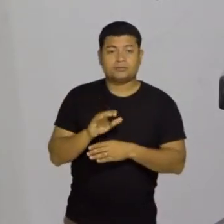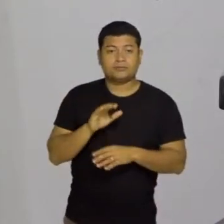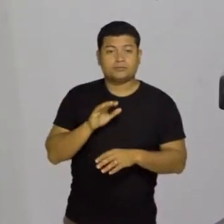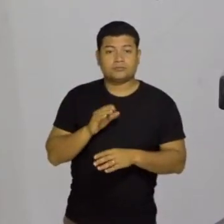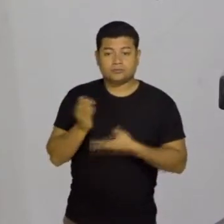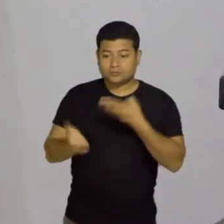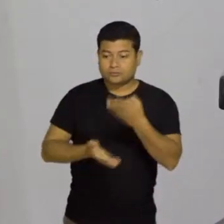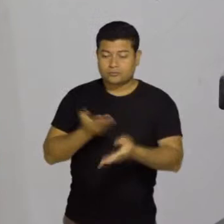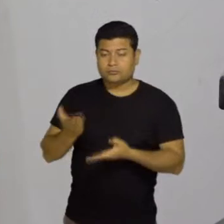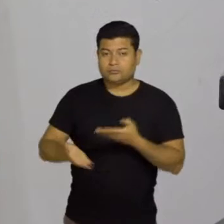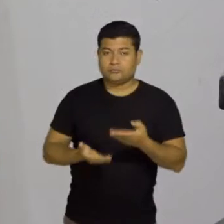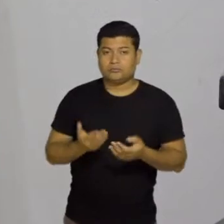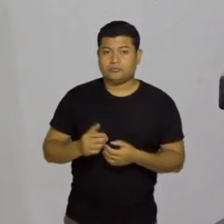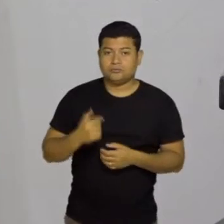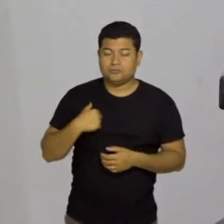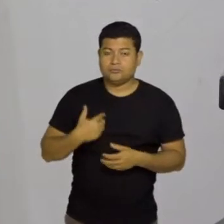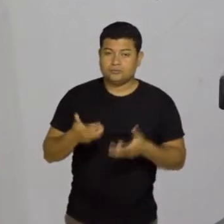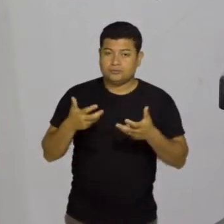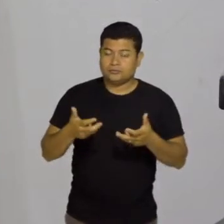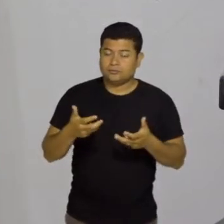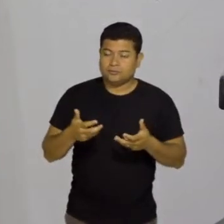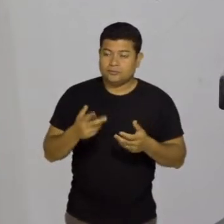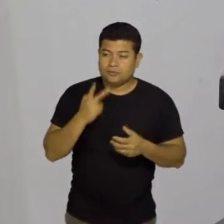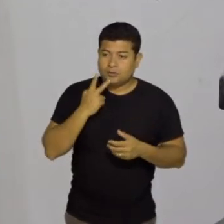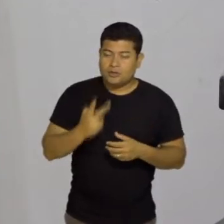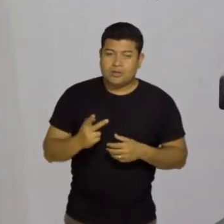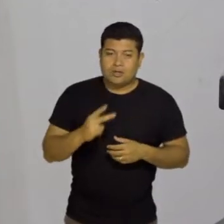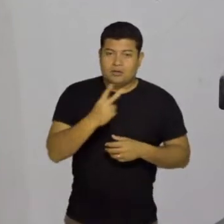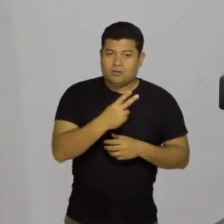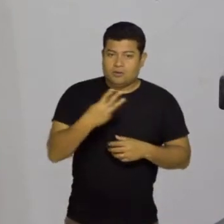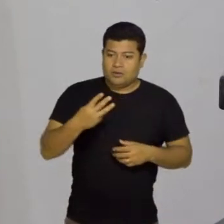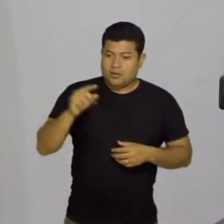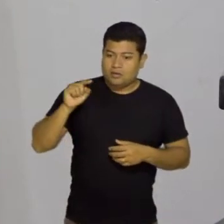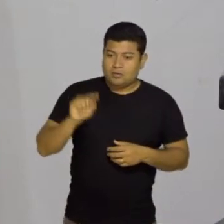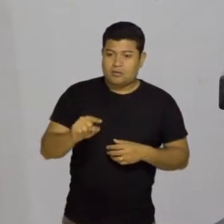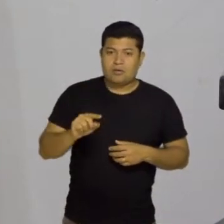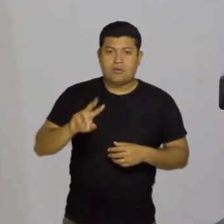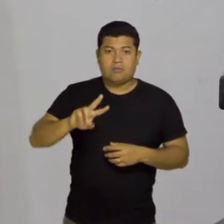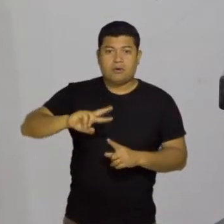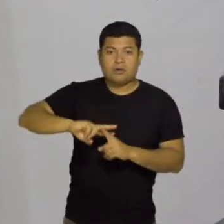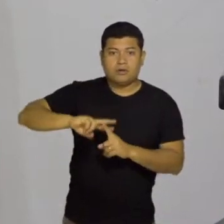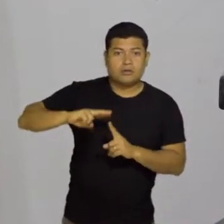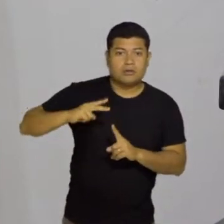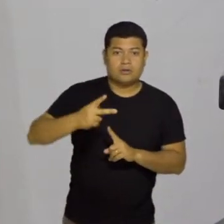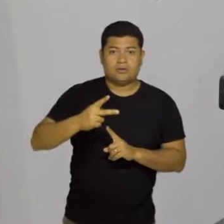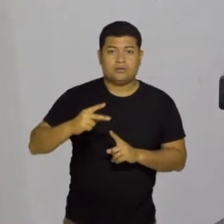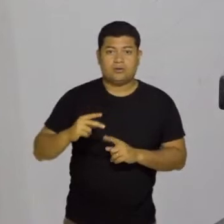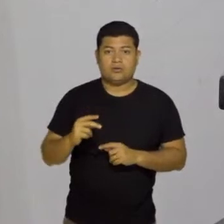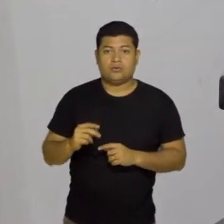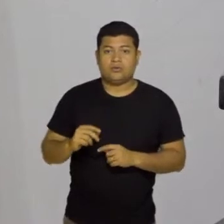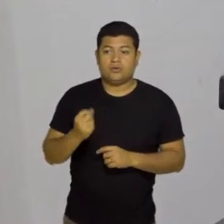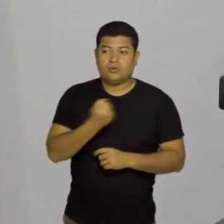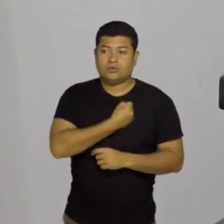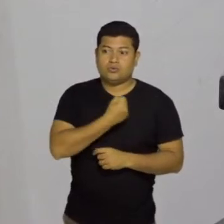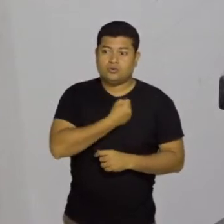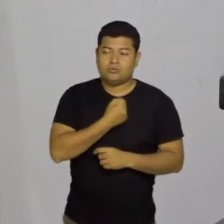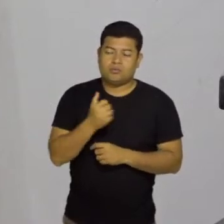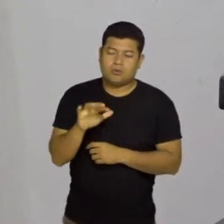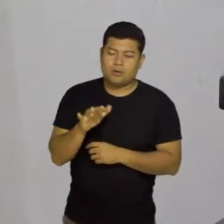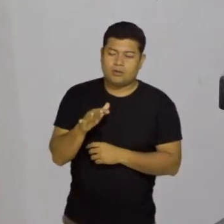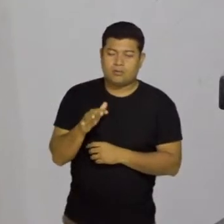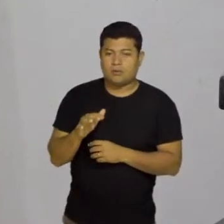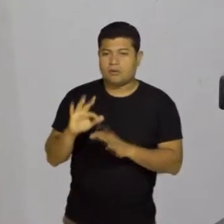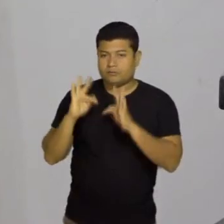23 mil, eu gostaria de dizer para os senhores que multipliquem isso pelo número médio de uma família aqui de Santa Catarina,